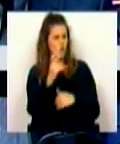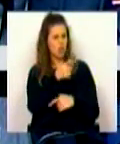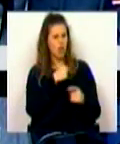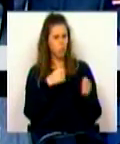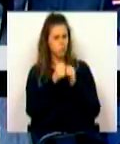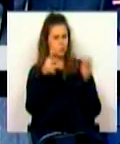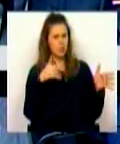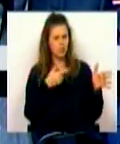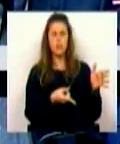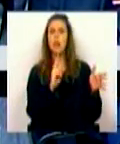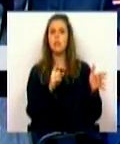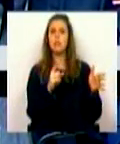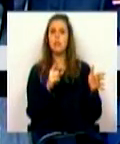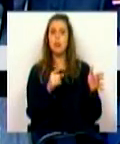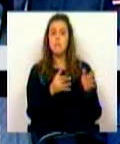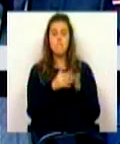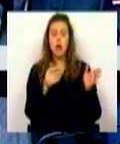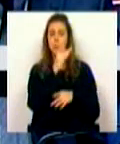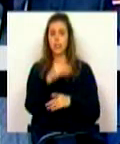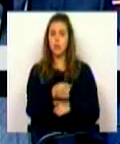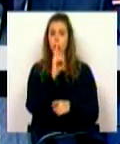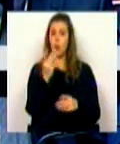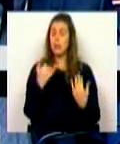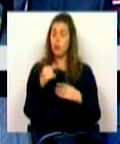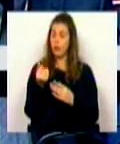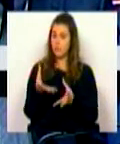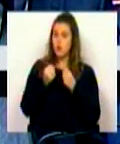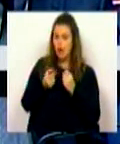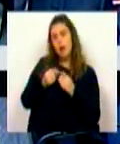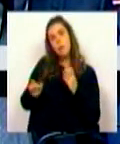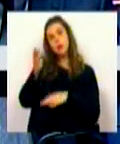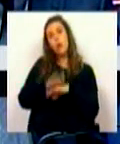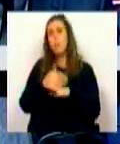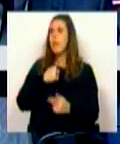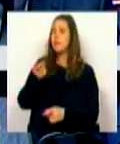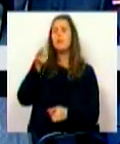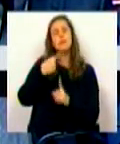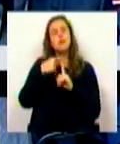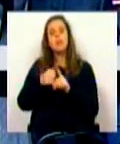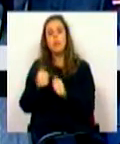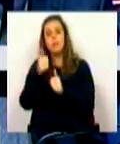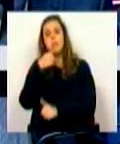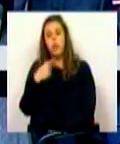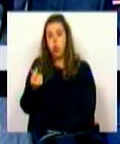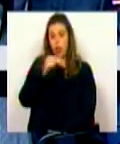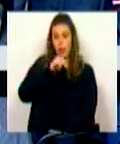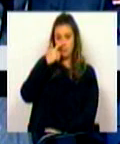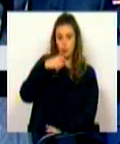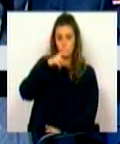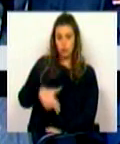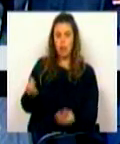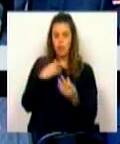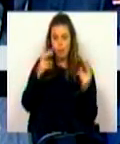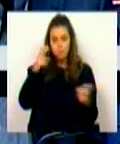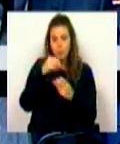alargámos a incidência, nem aumentámos a taxa. A receita aumenta porque, felizmente, a melhoria do rendimento dos portugueses tem permitido um aumento da